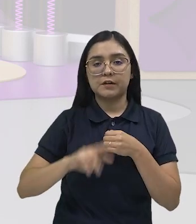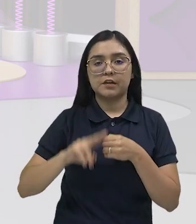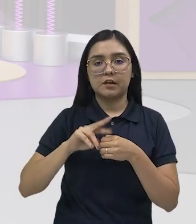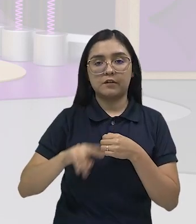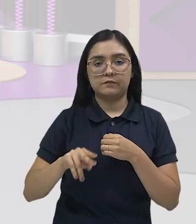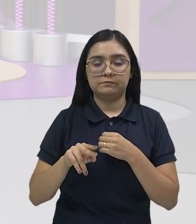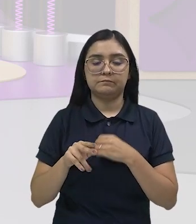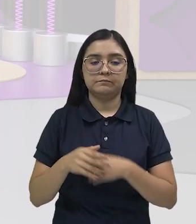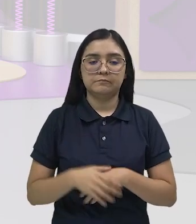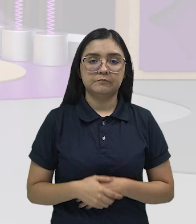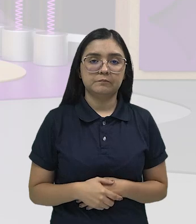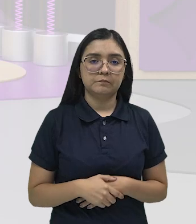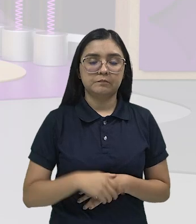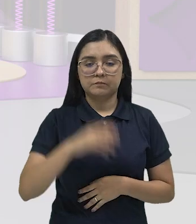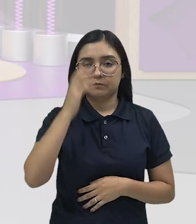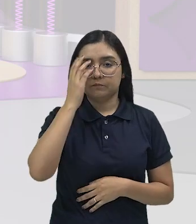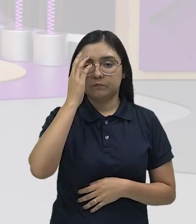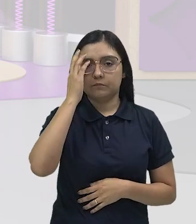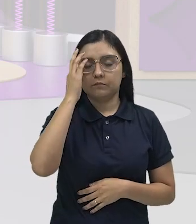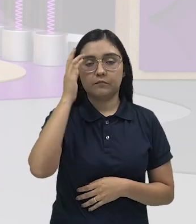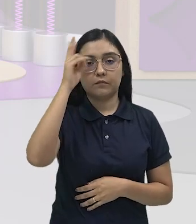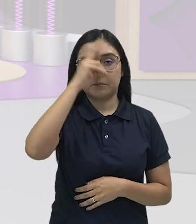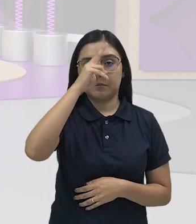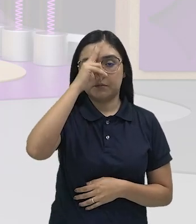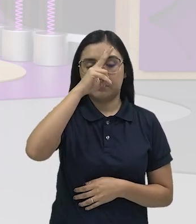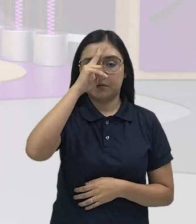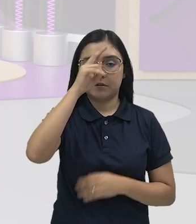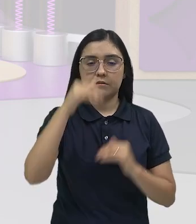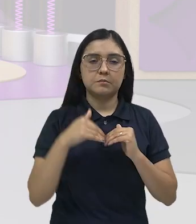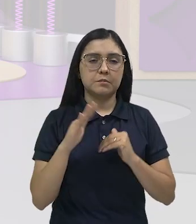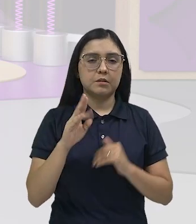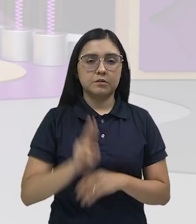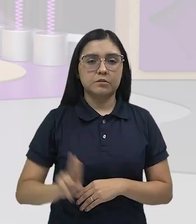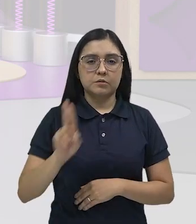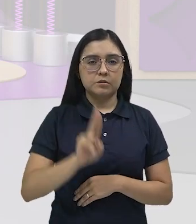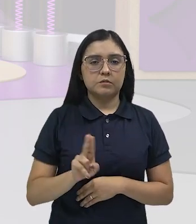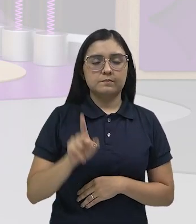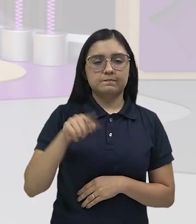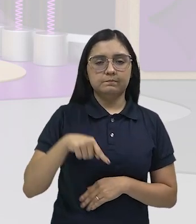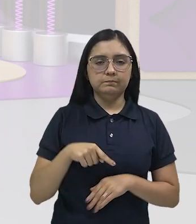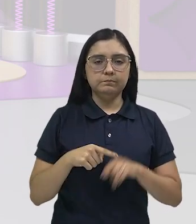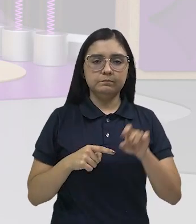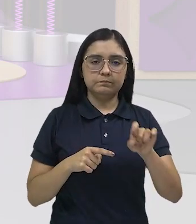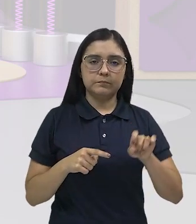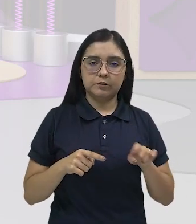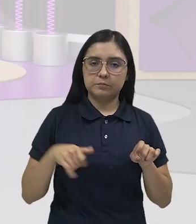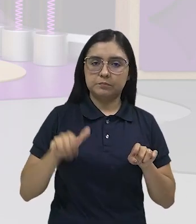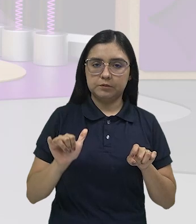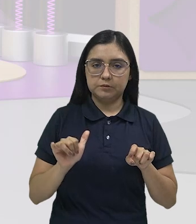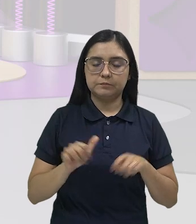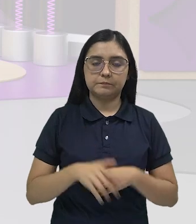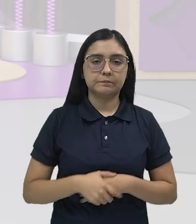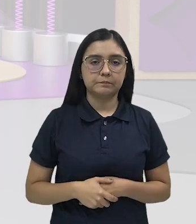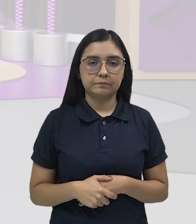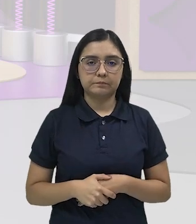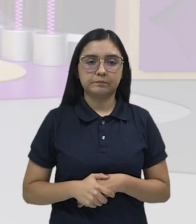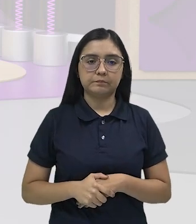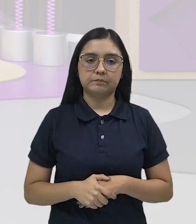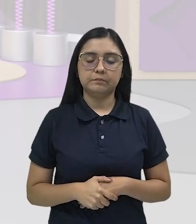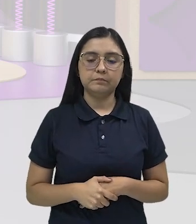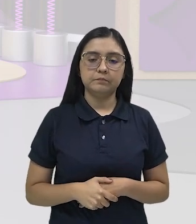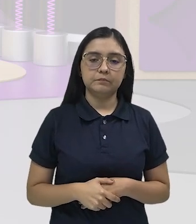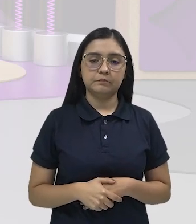variáveis, certo? Lembrando que as mais utilizadas é x e y, já que nós